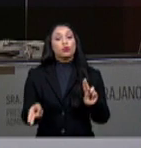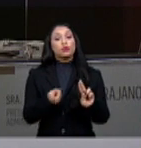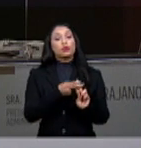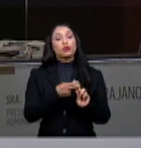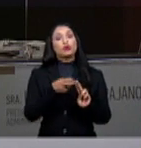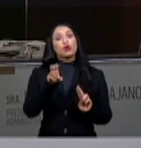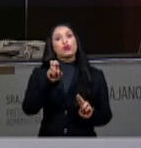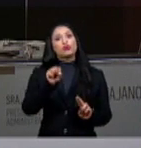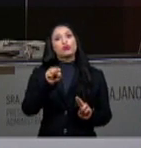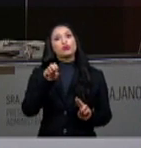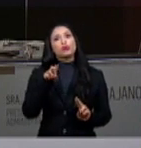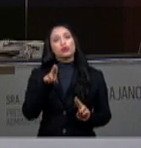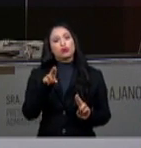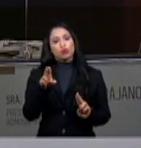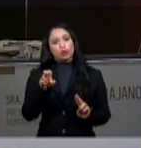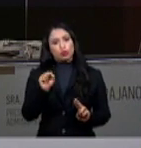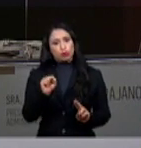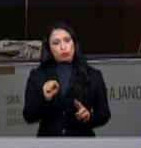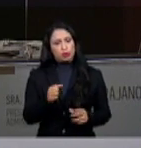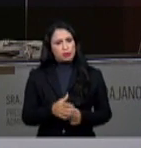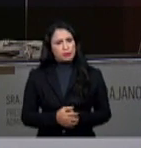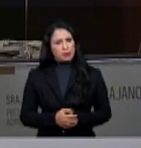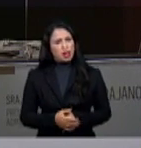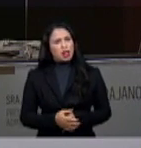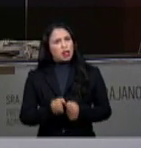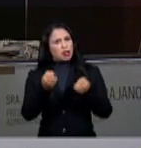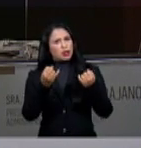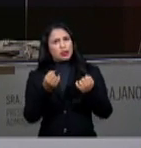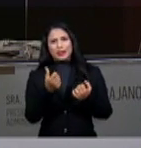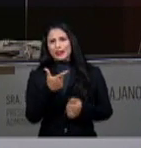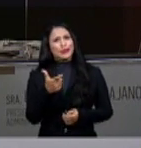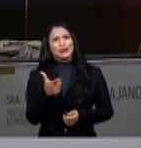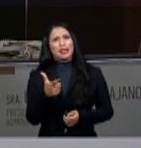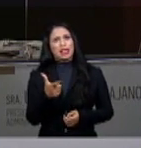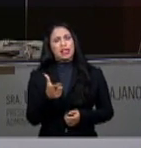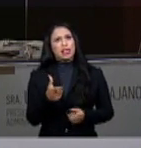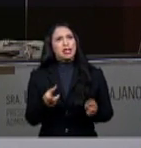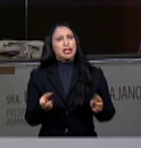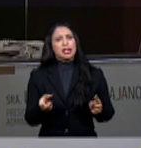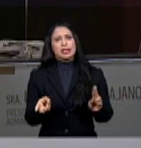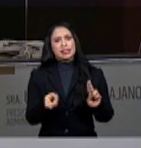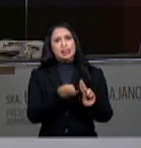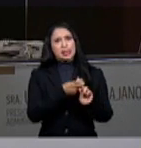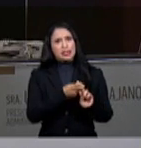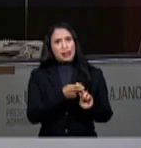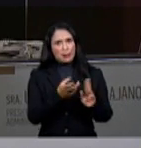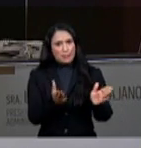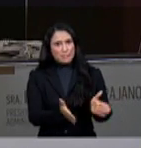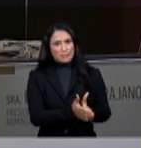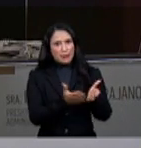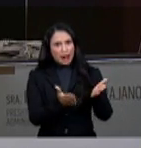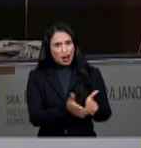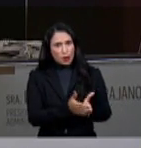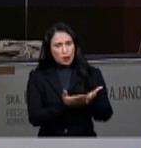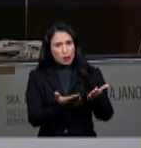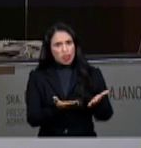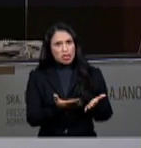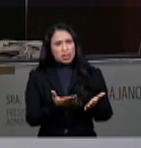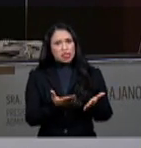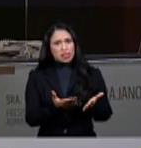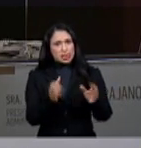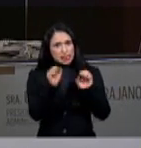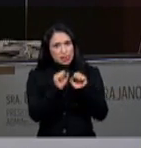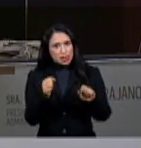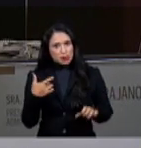o SUS eu peço para vocês não existe nenhum sistema de saúde para pobres é do que